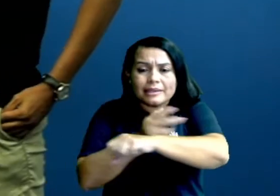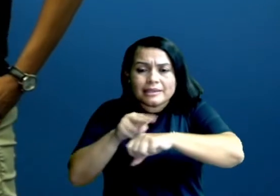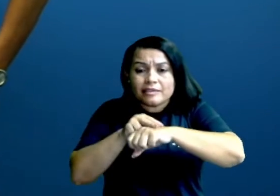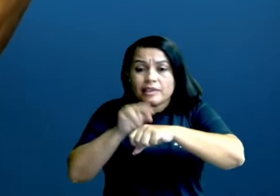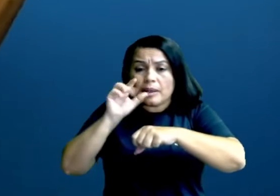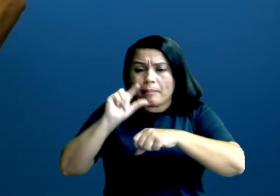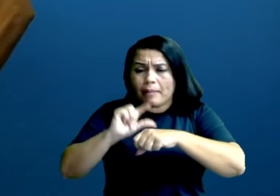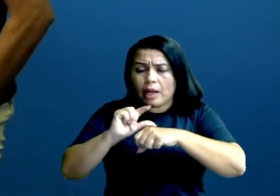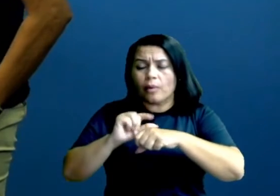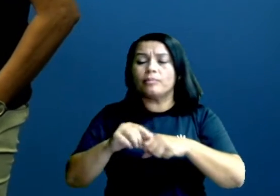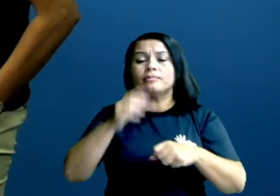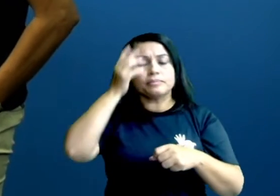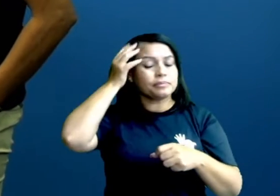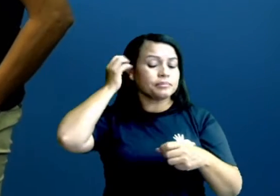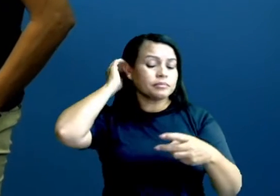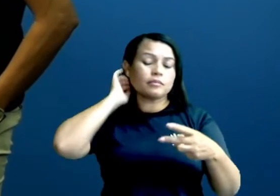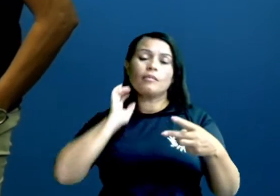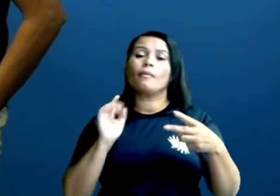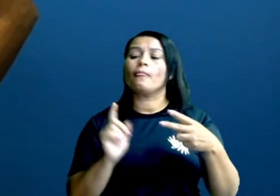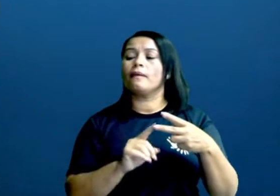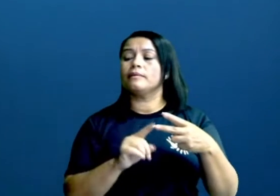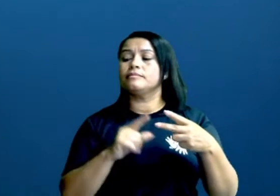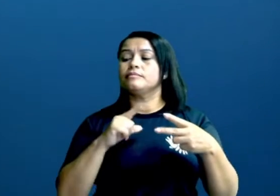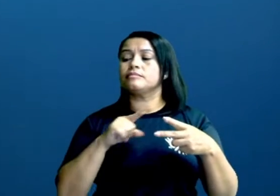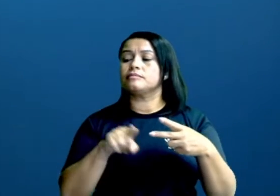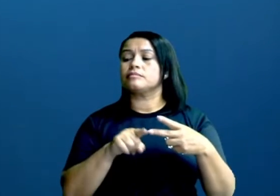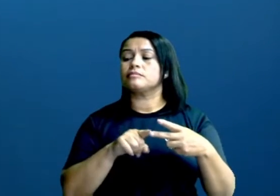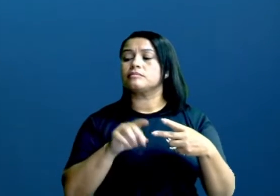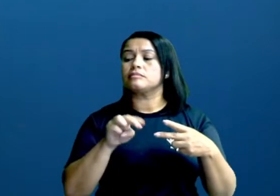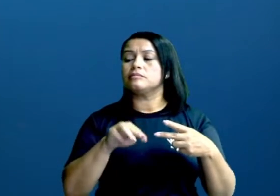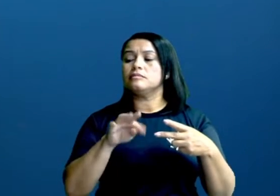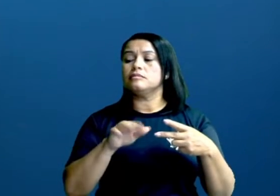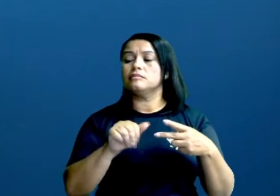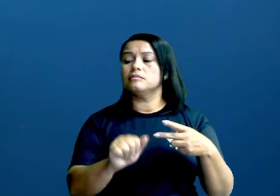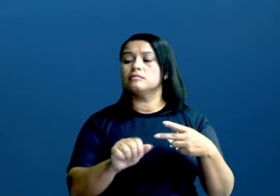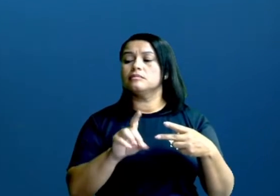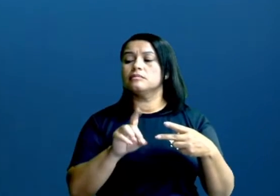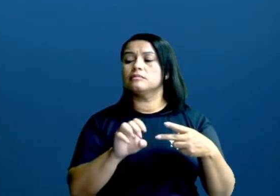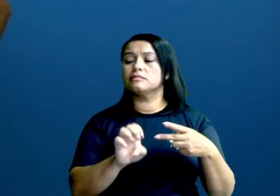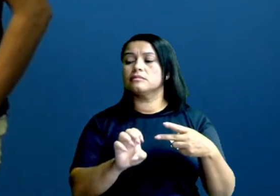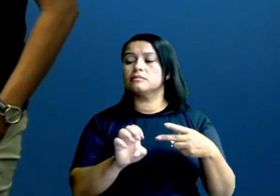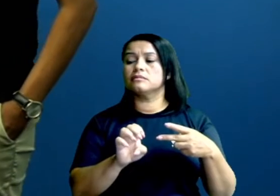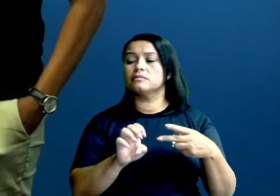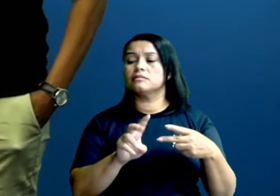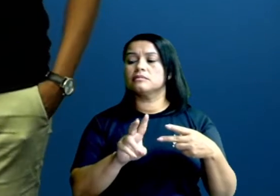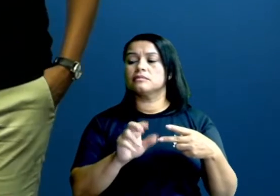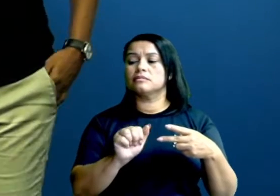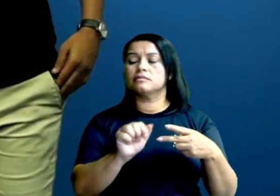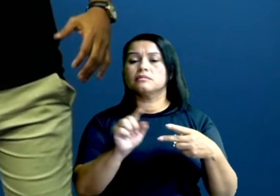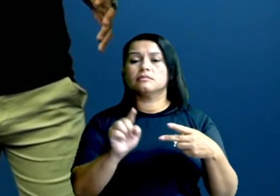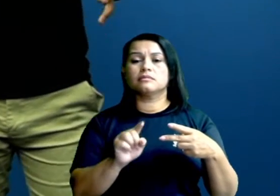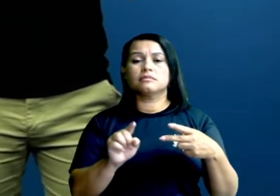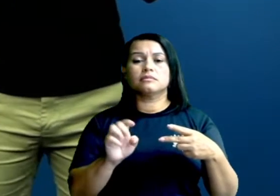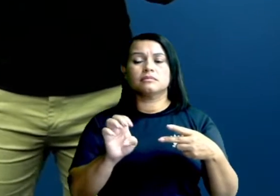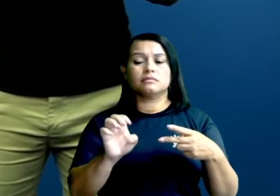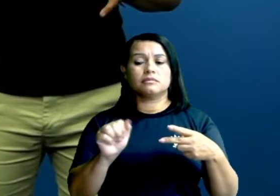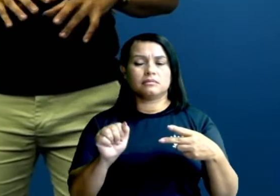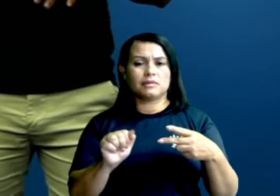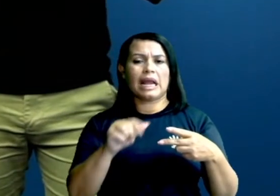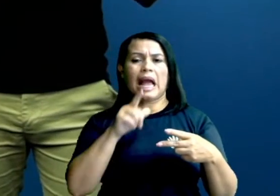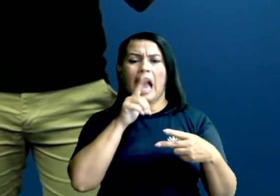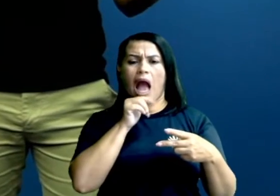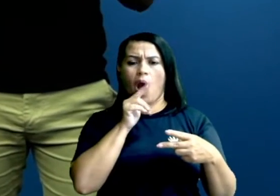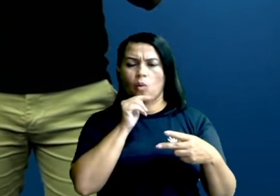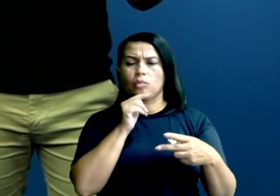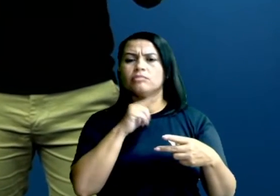Num segundo nível, a gente tem a mata de várzea, né? Que seria exatamente uma vegetação que ocupa um território que é